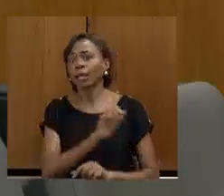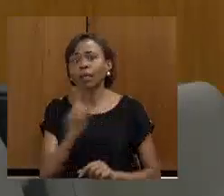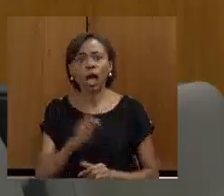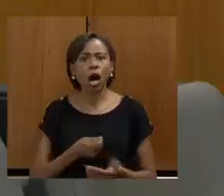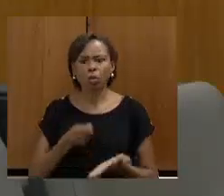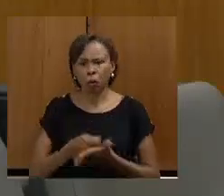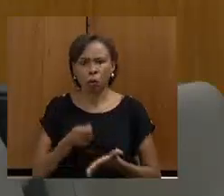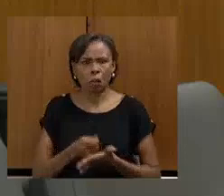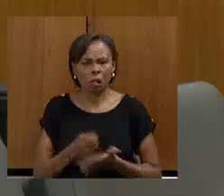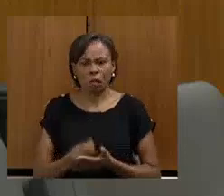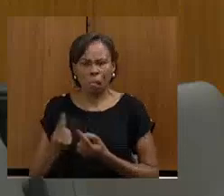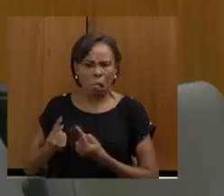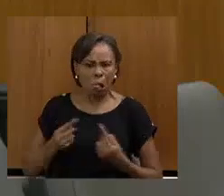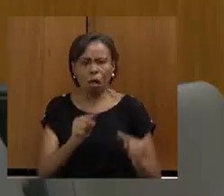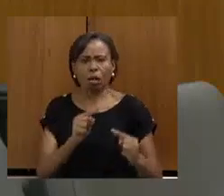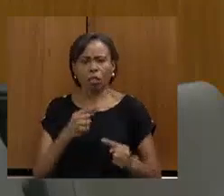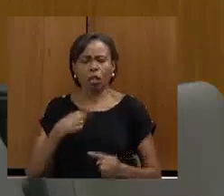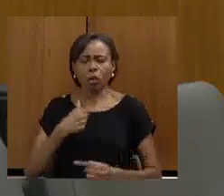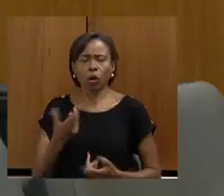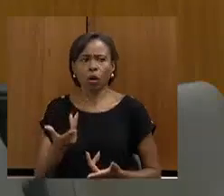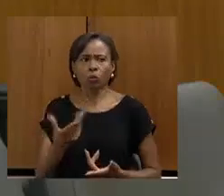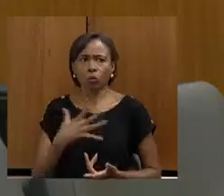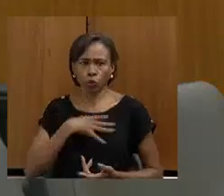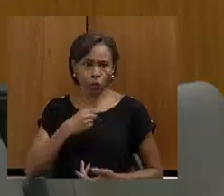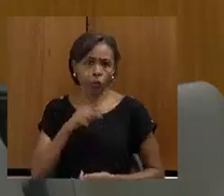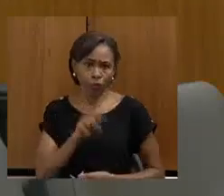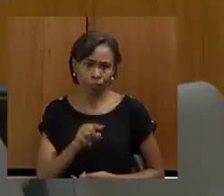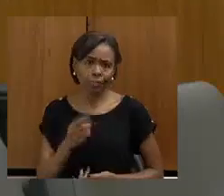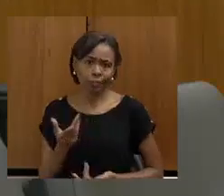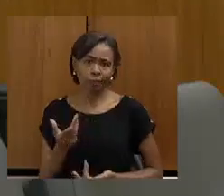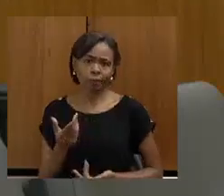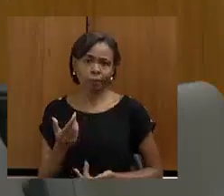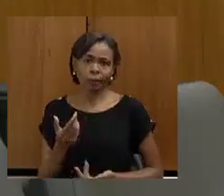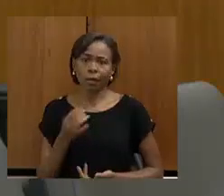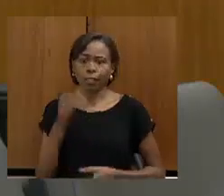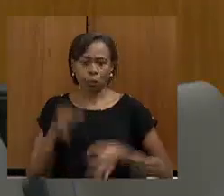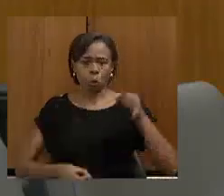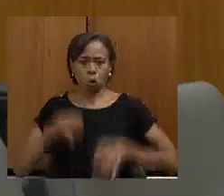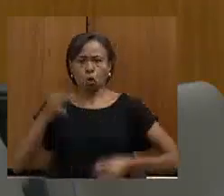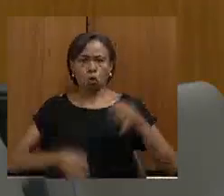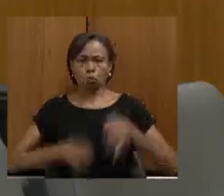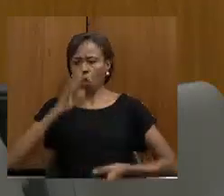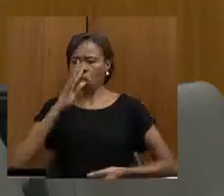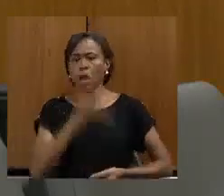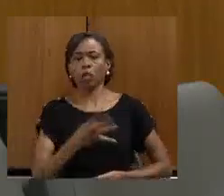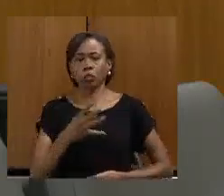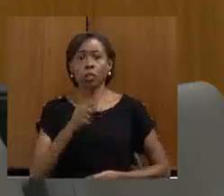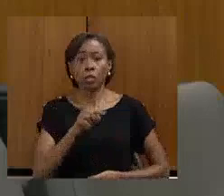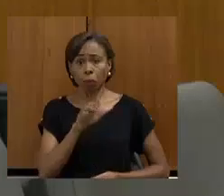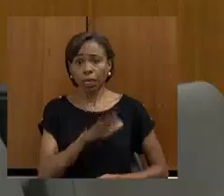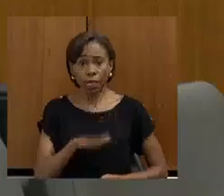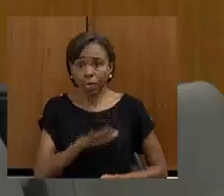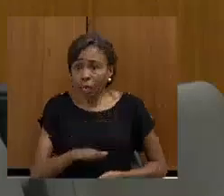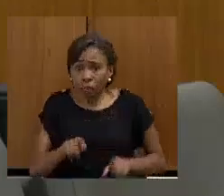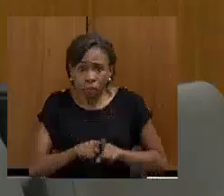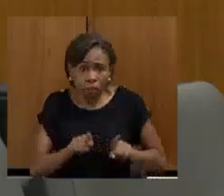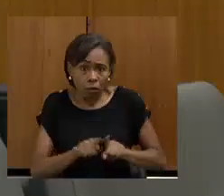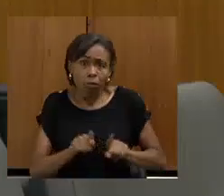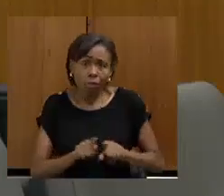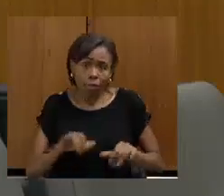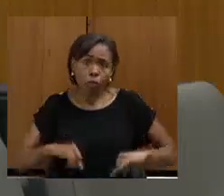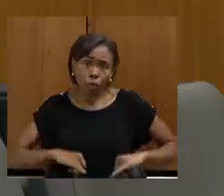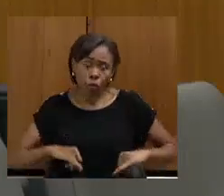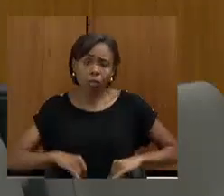não já deem o veredito, não sejam juízes de uma criança que também está sofrendo, também é portadora